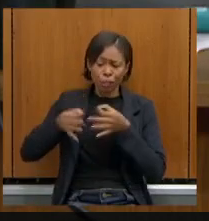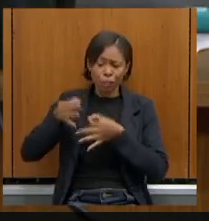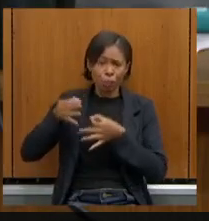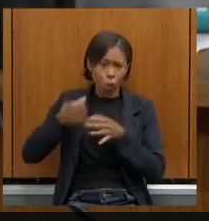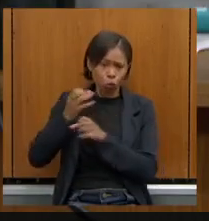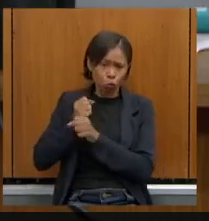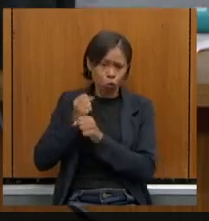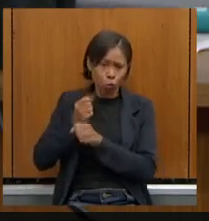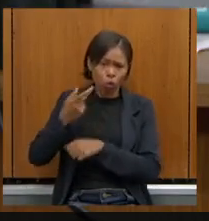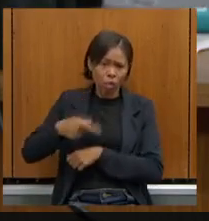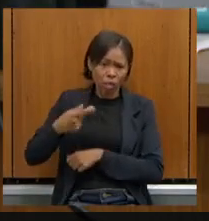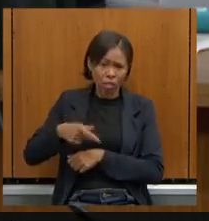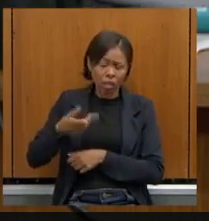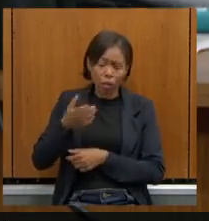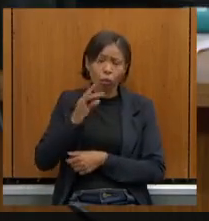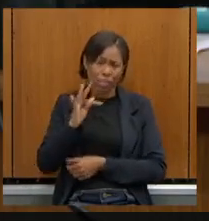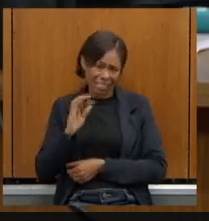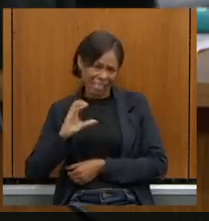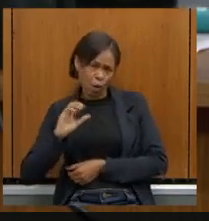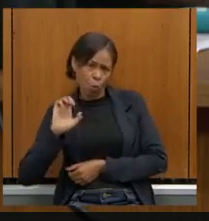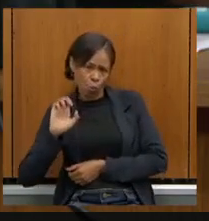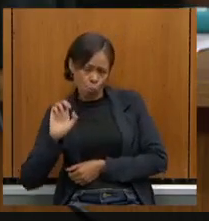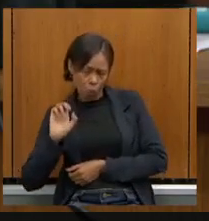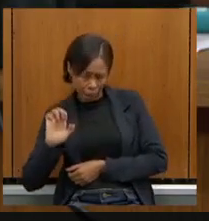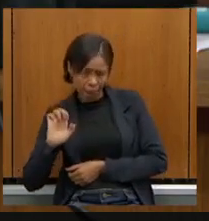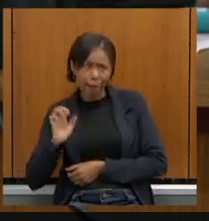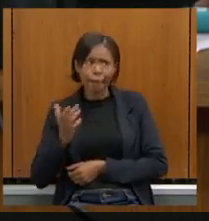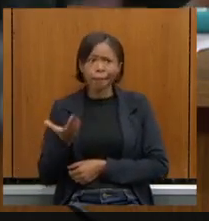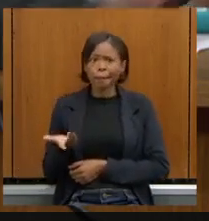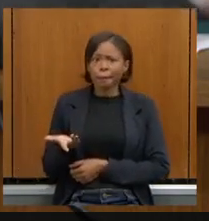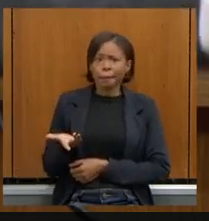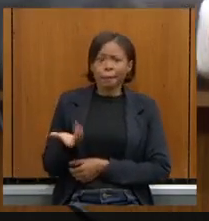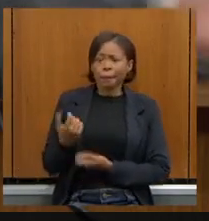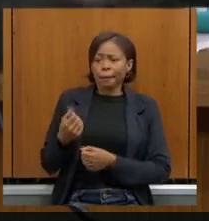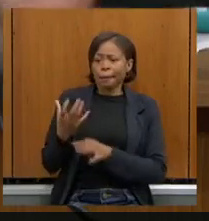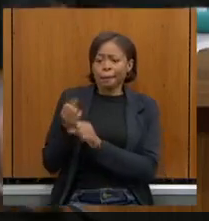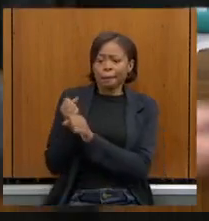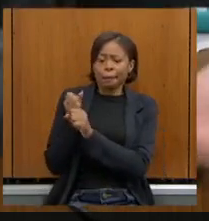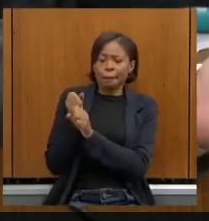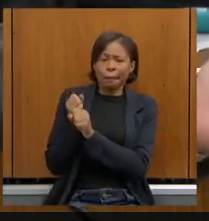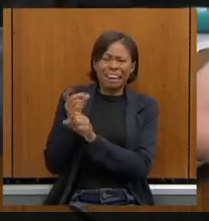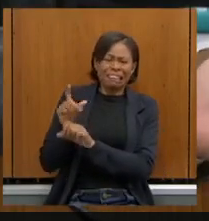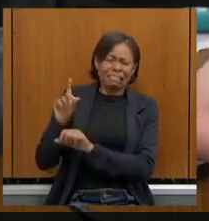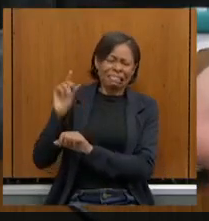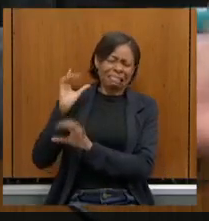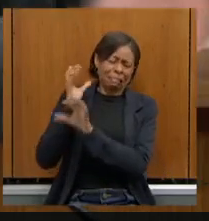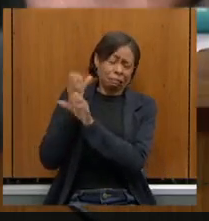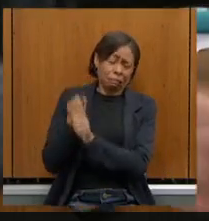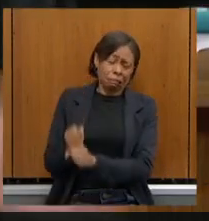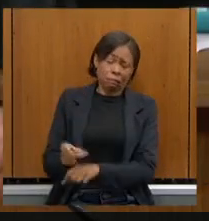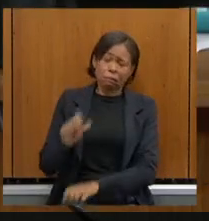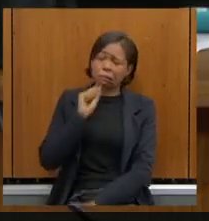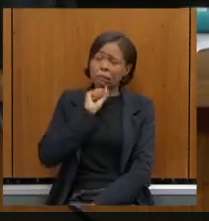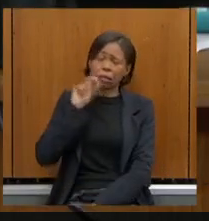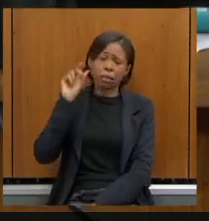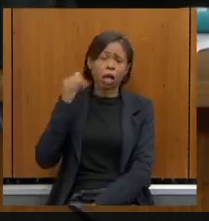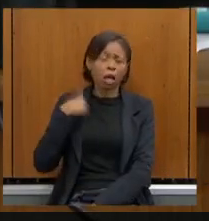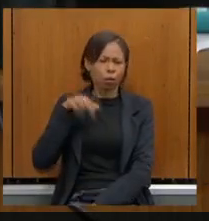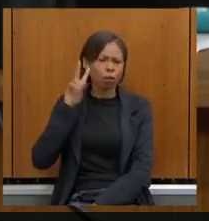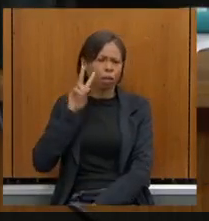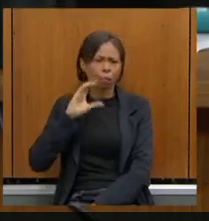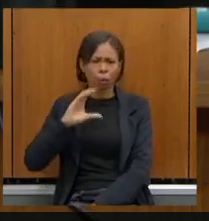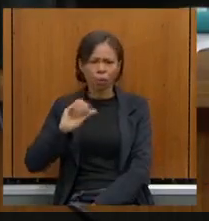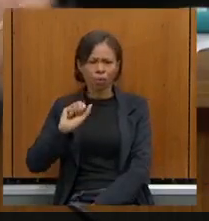com relação àquela prestação de contas, que às vezes tinha uma prestação antiga, a pessoa, eu lembro do Cássio Pinheiro, ele estava vindo,